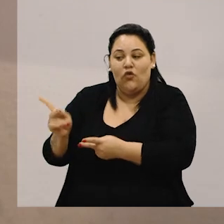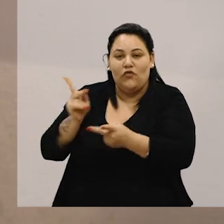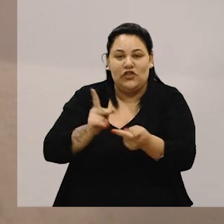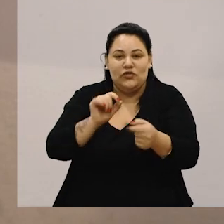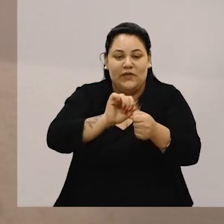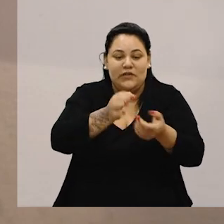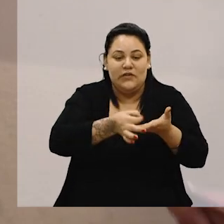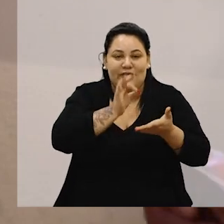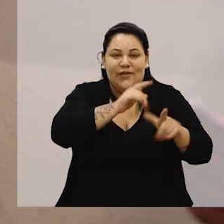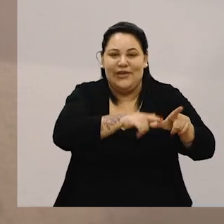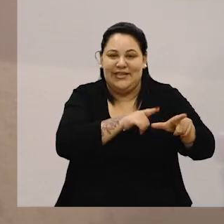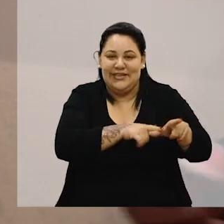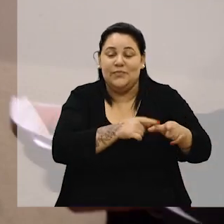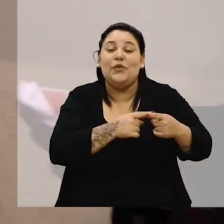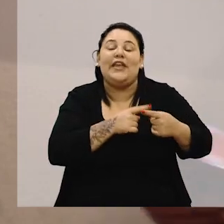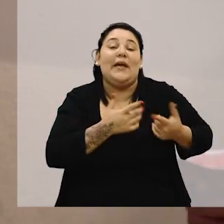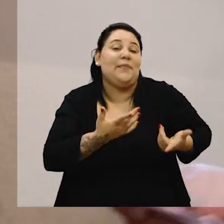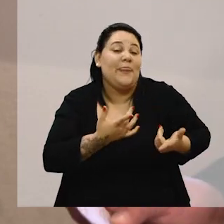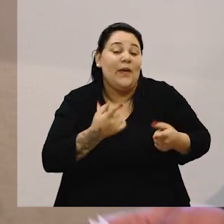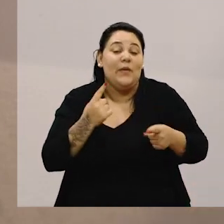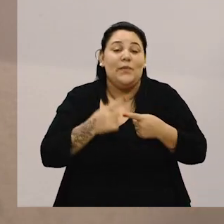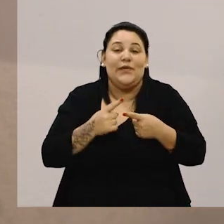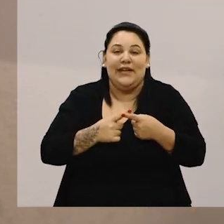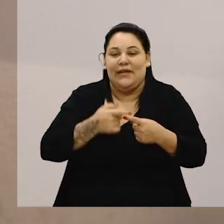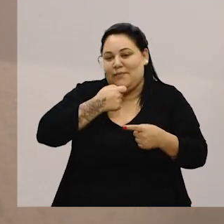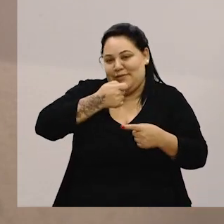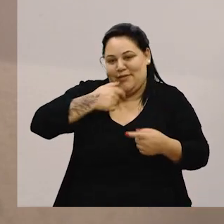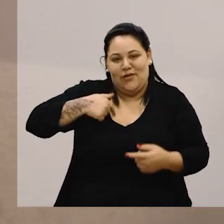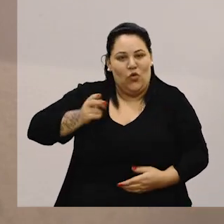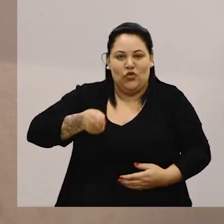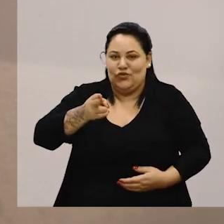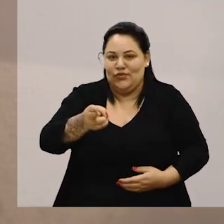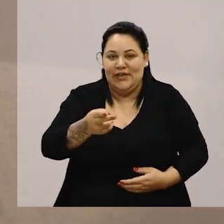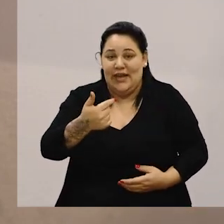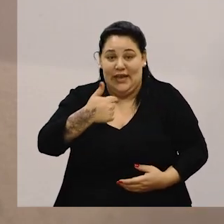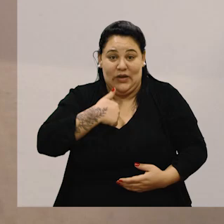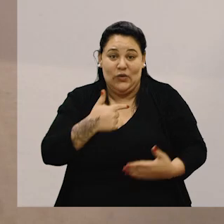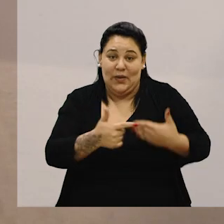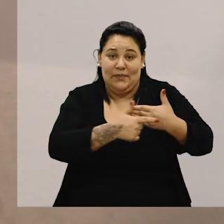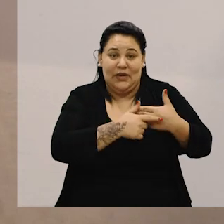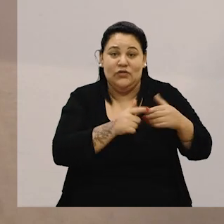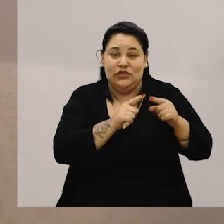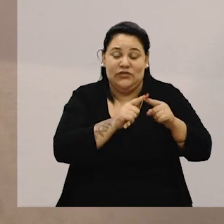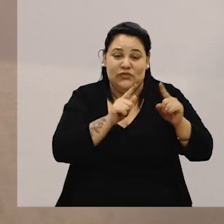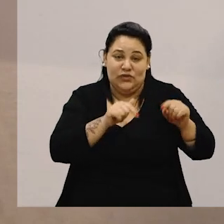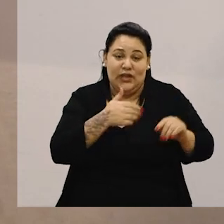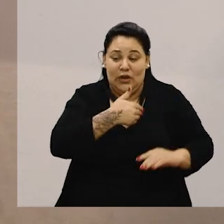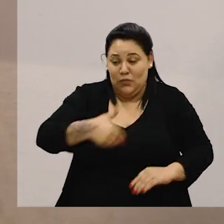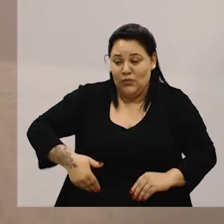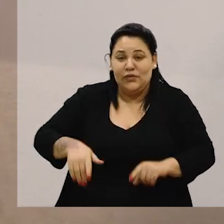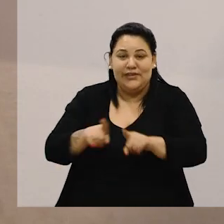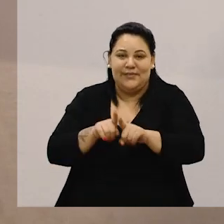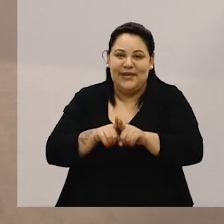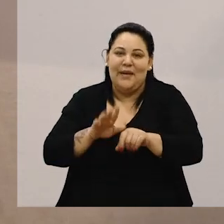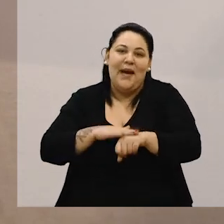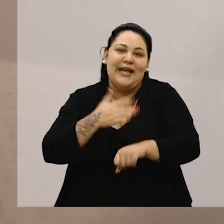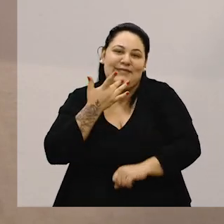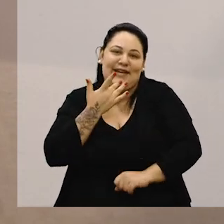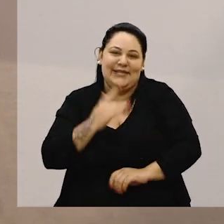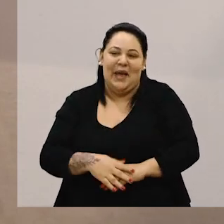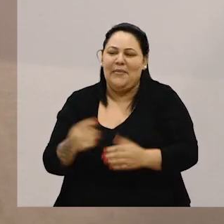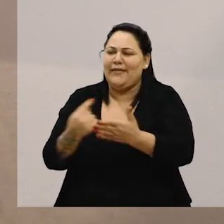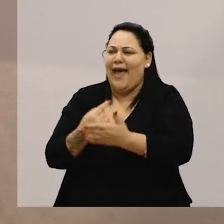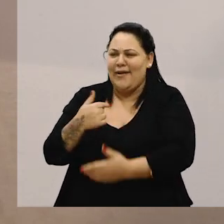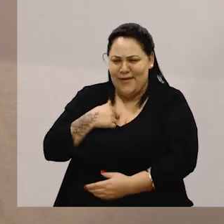convite para o Café com Letras, por quê? Pela instabilidade de apresentadores. Então o fato de ser servidor público também facilitou, né? Era meio